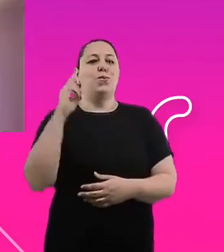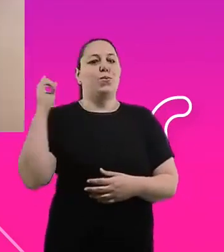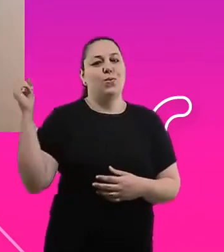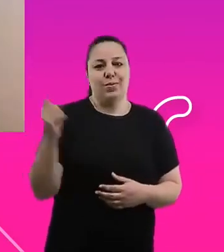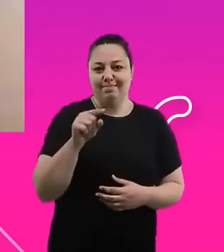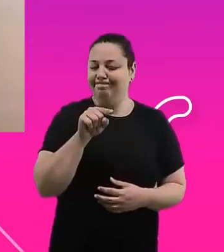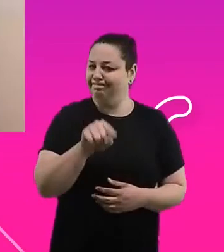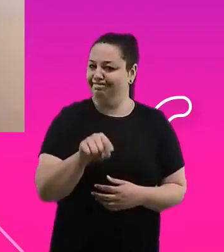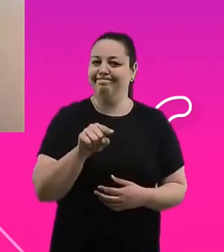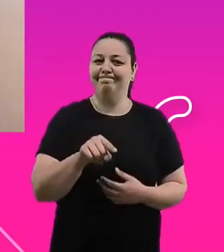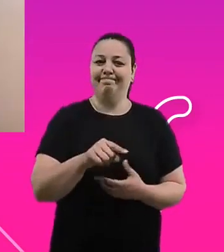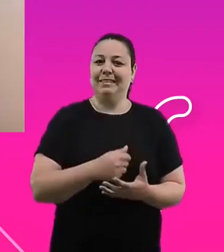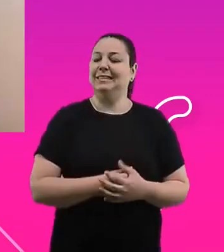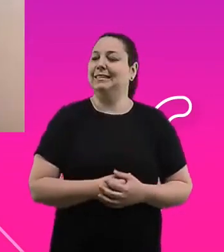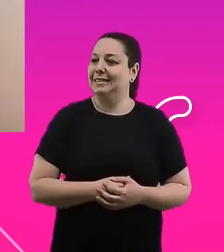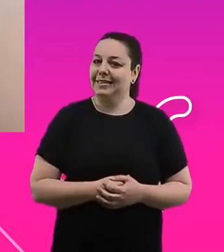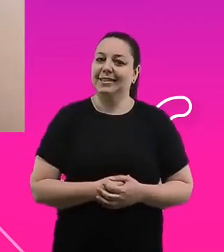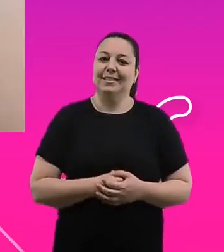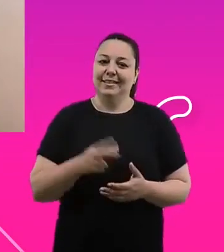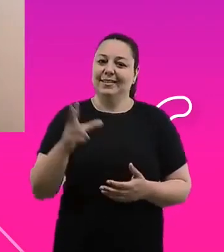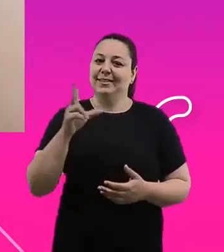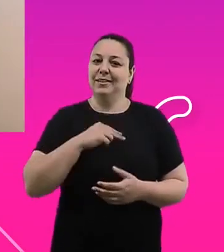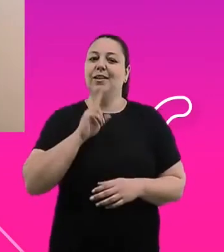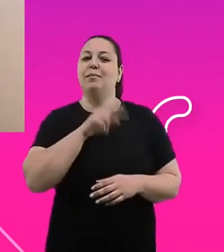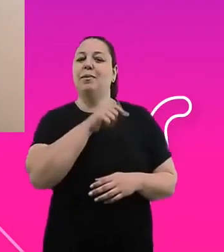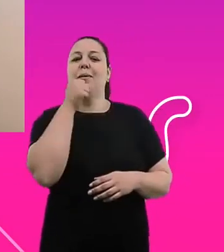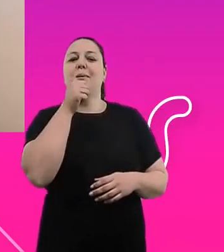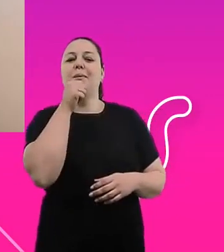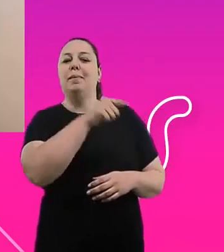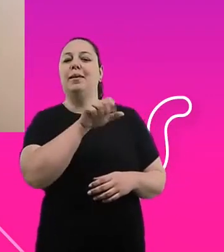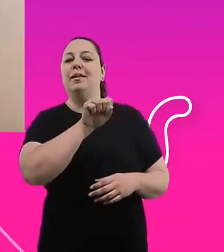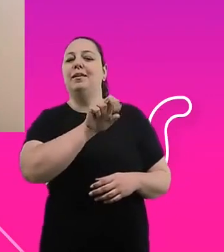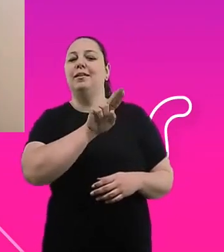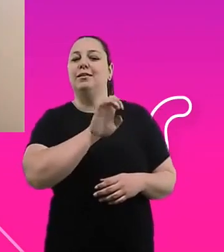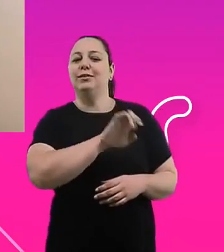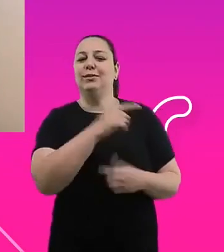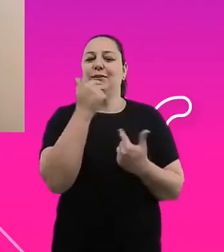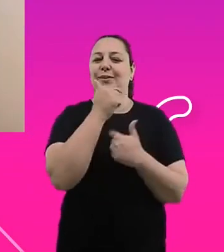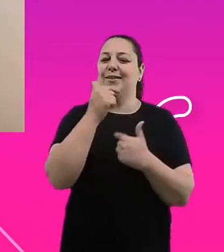de dólares para a Su. A cara dela iluminou ali nessa pergunta, manda lá.